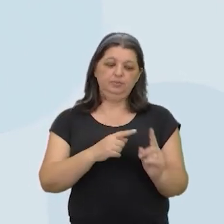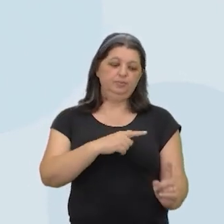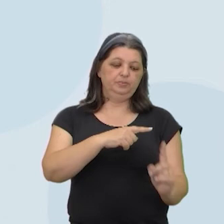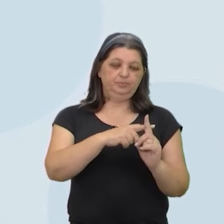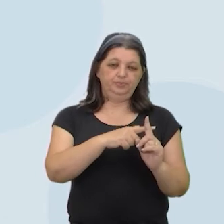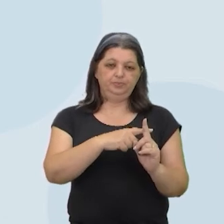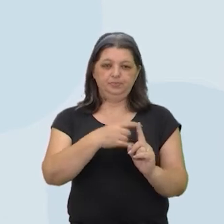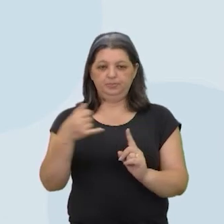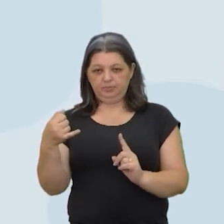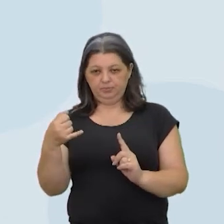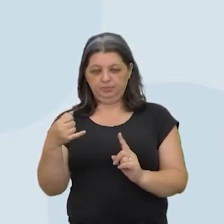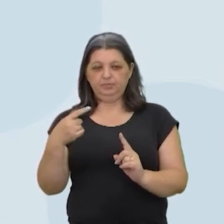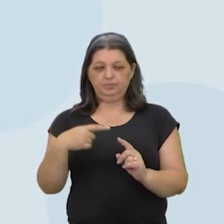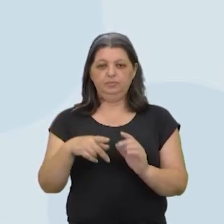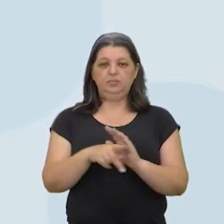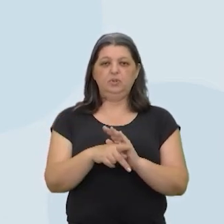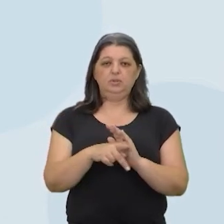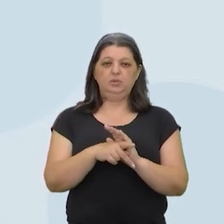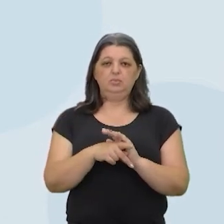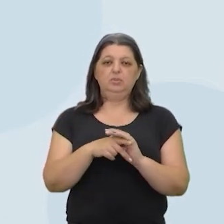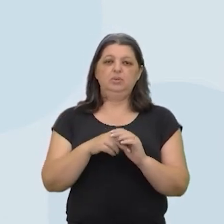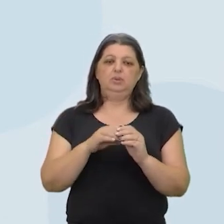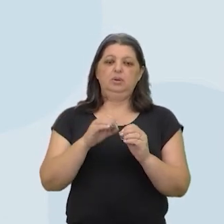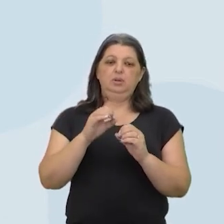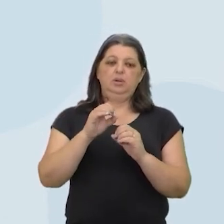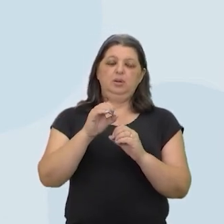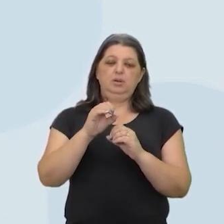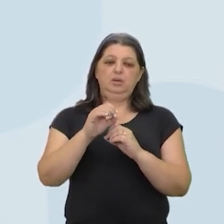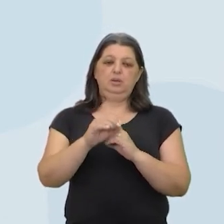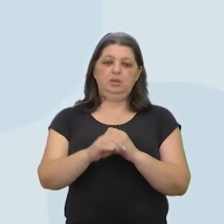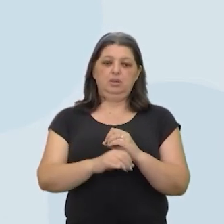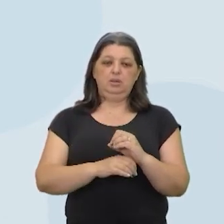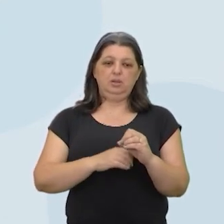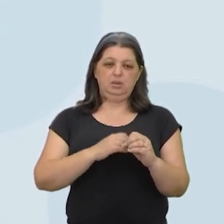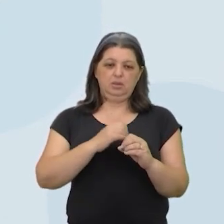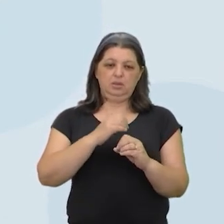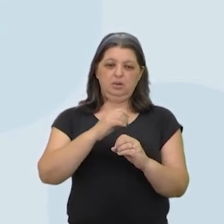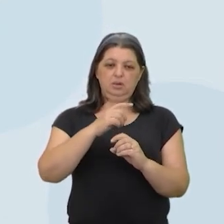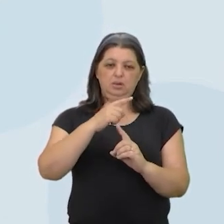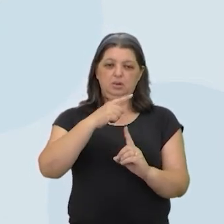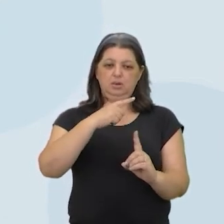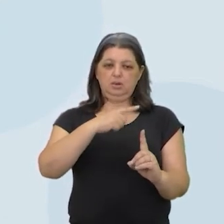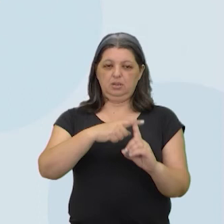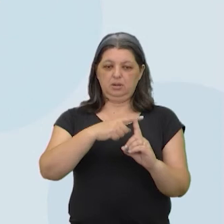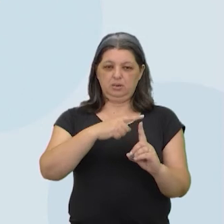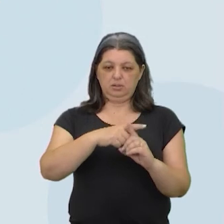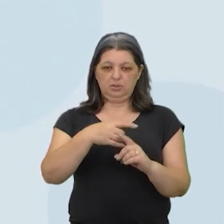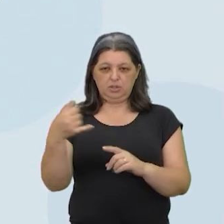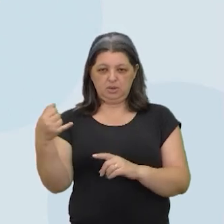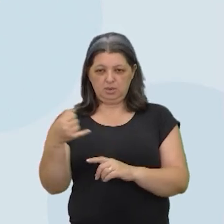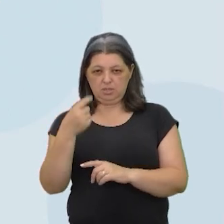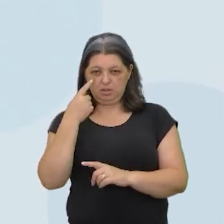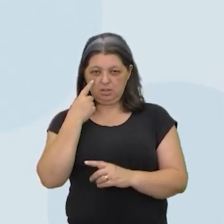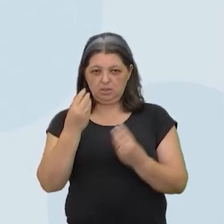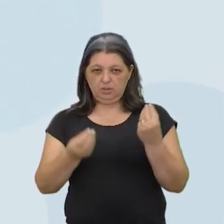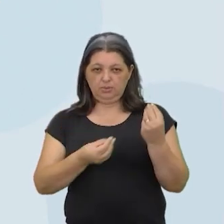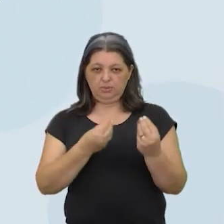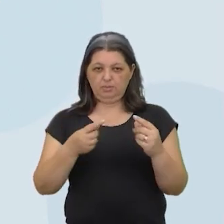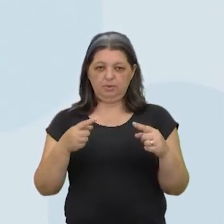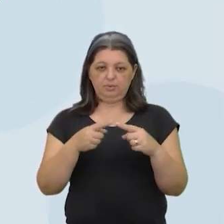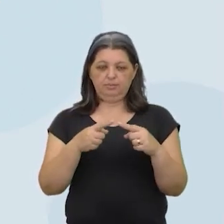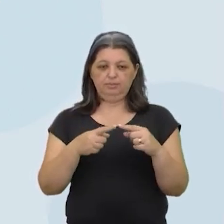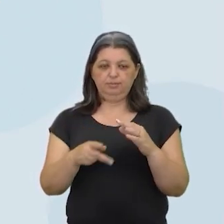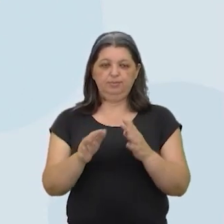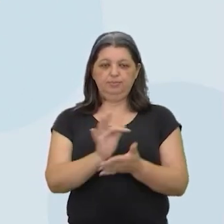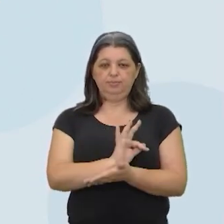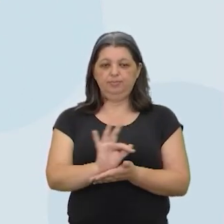e o menos, o cátion e o ânion. Então, os íons ali sempre vai estar mais e menos. Como que eu faço a fórmula iônica? O